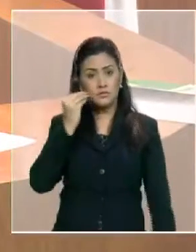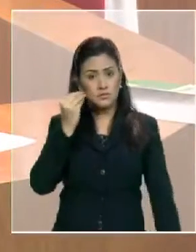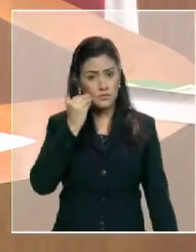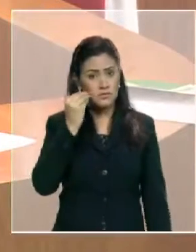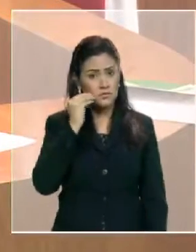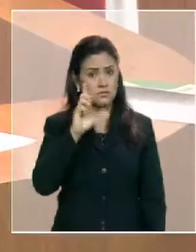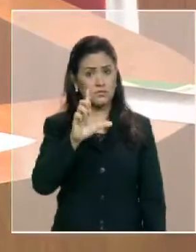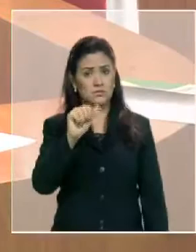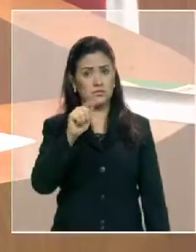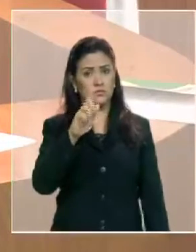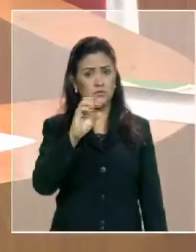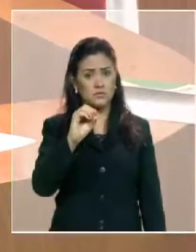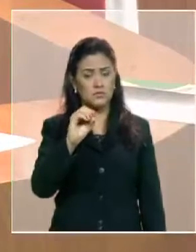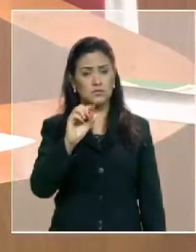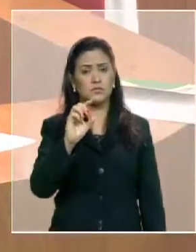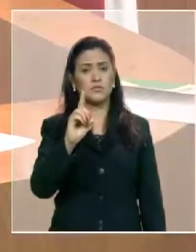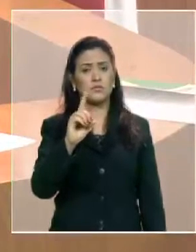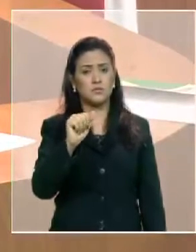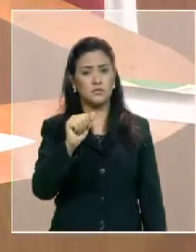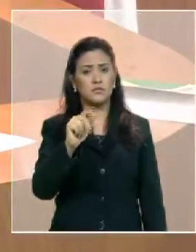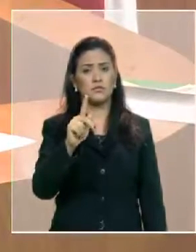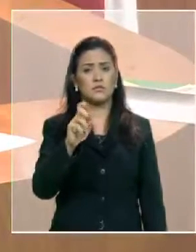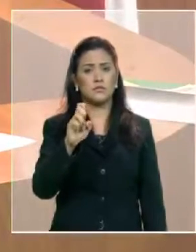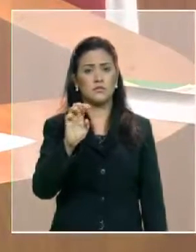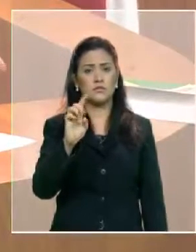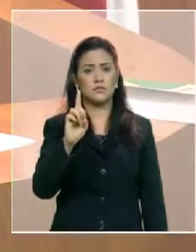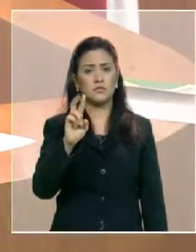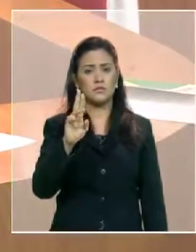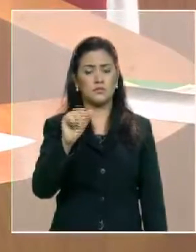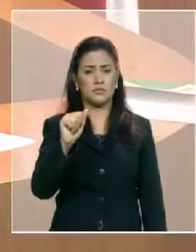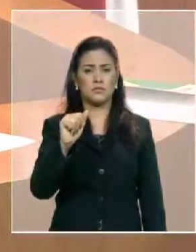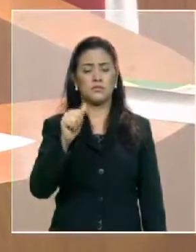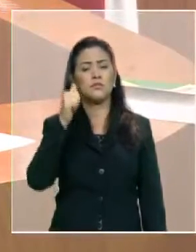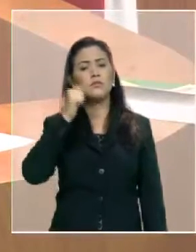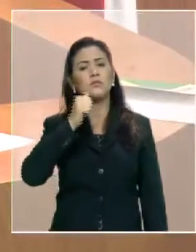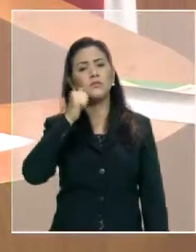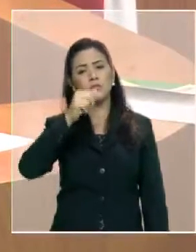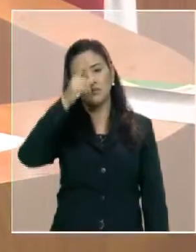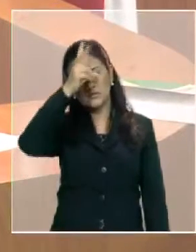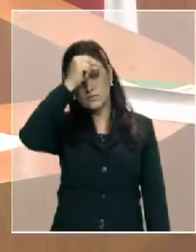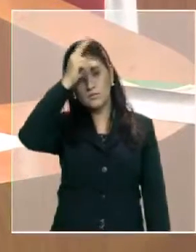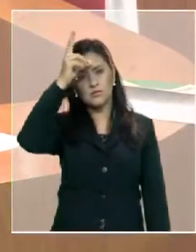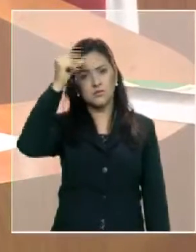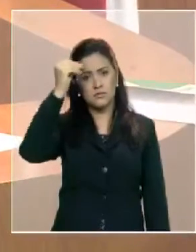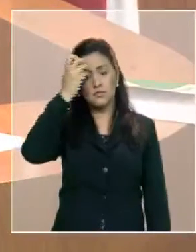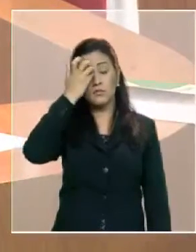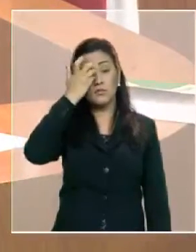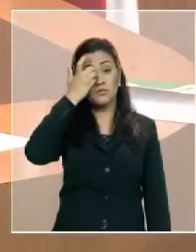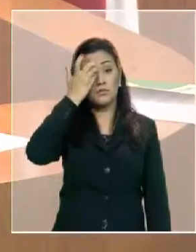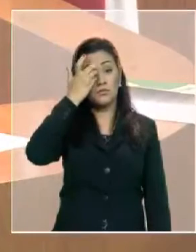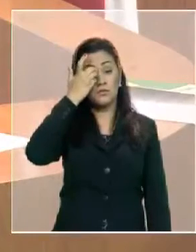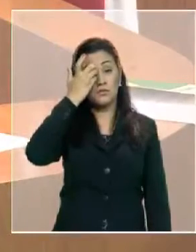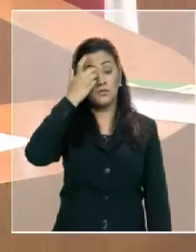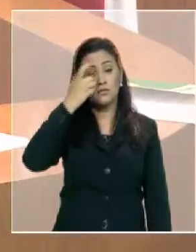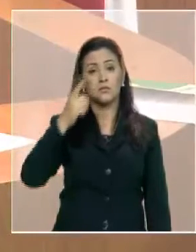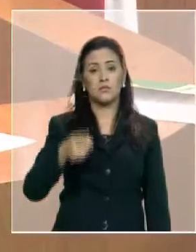onde uma mulher decente, séria, prefeita daquela cidade, quer falar. E ele não deixa ela